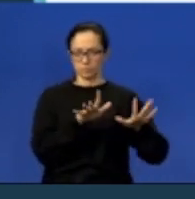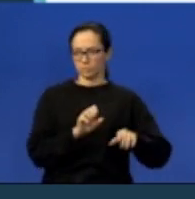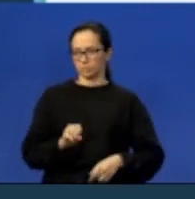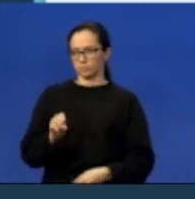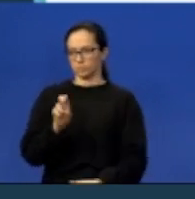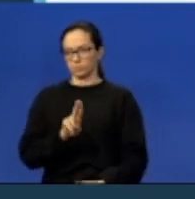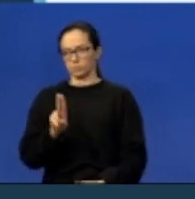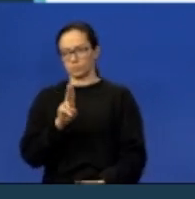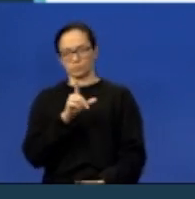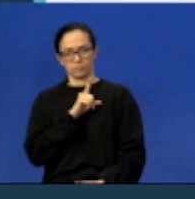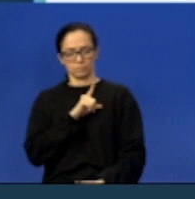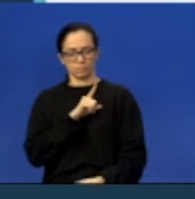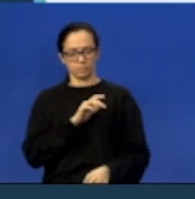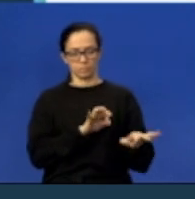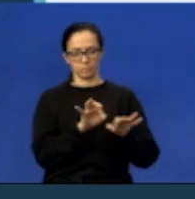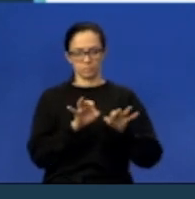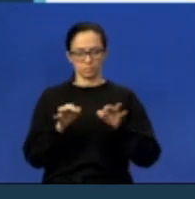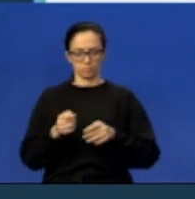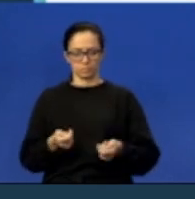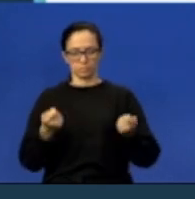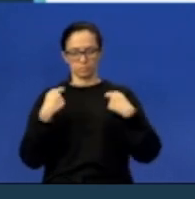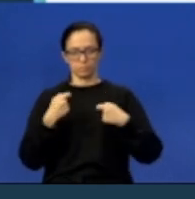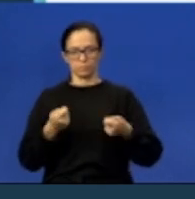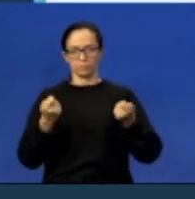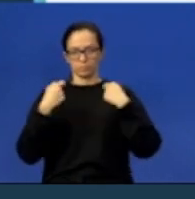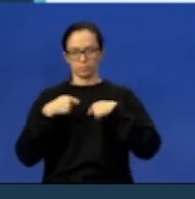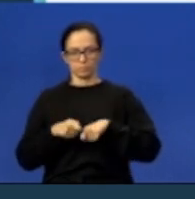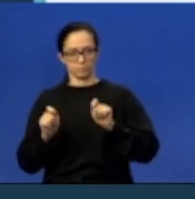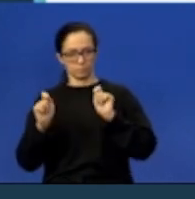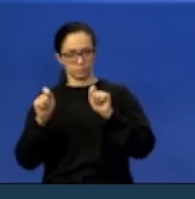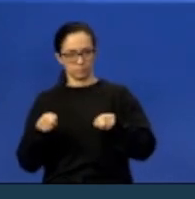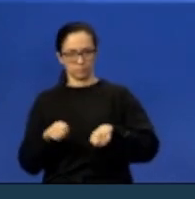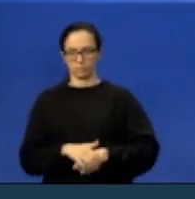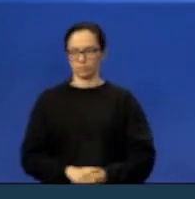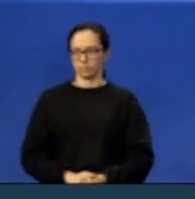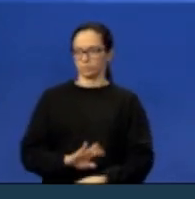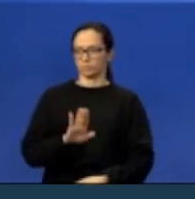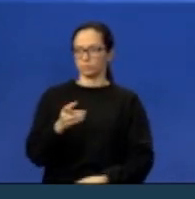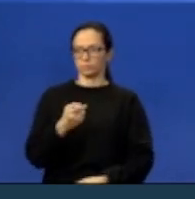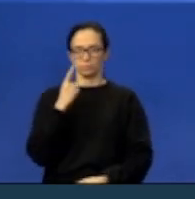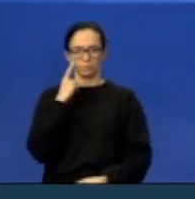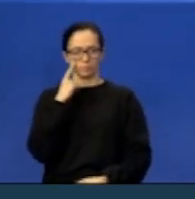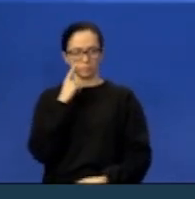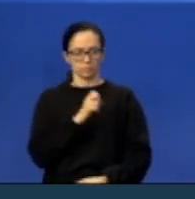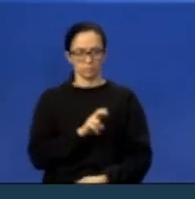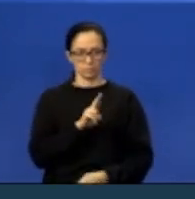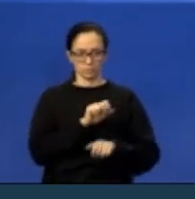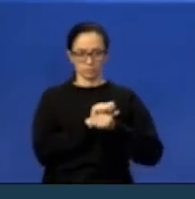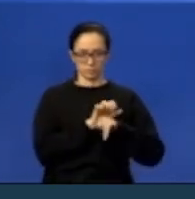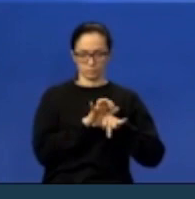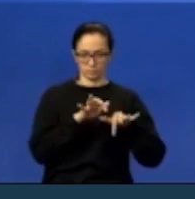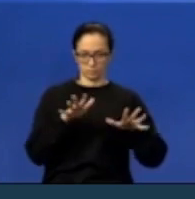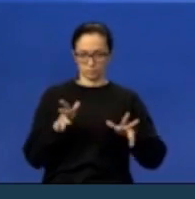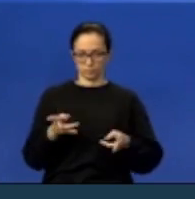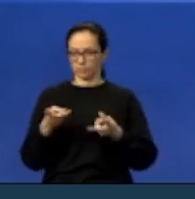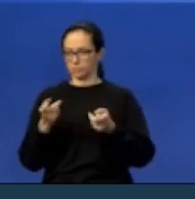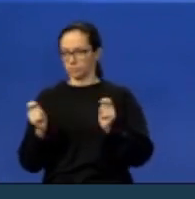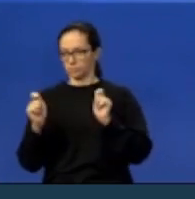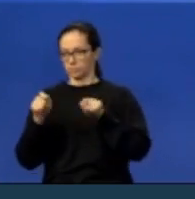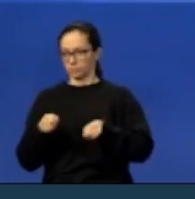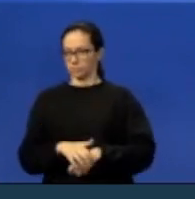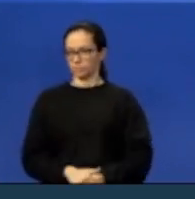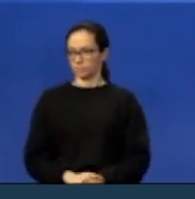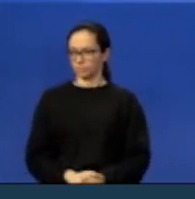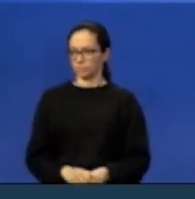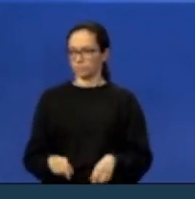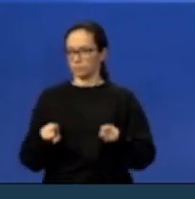elétrico dos átrios para os ventrículos. Então, a gente tem, né, a sístole e a diástole. A sístole,